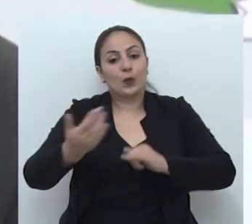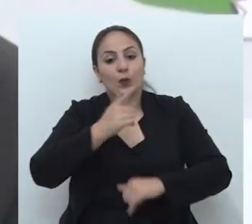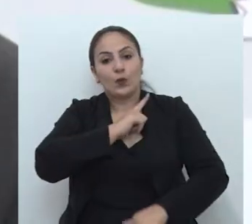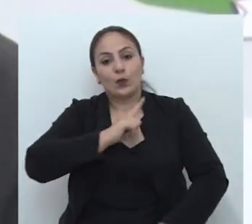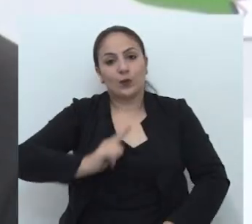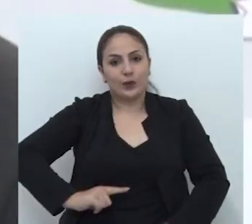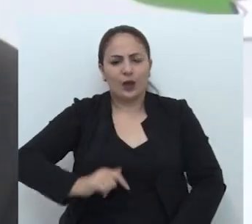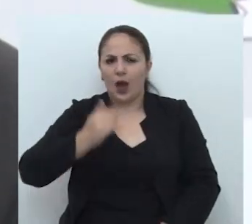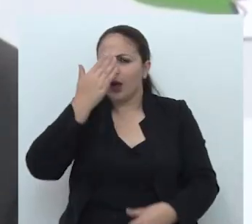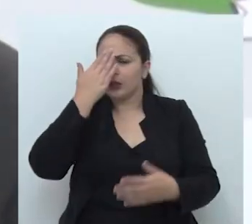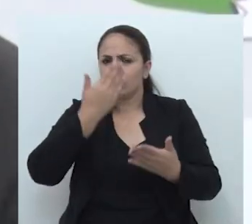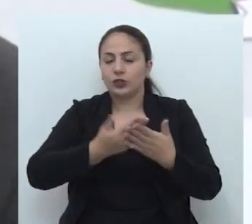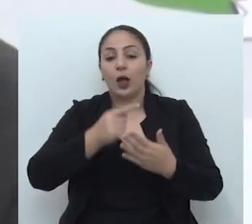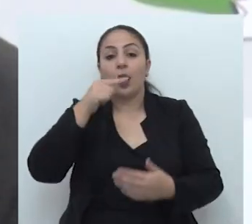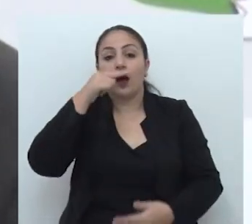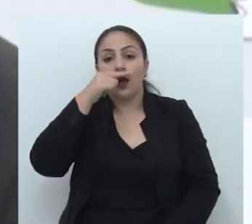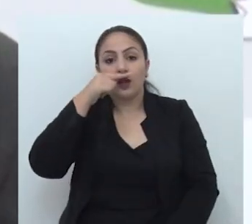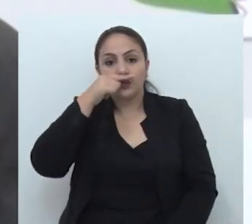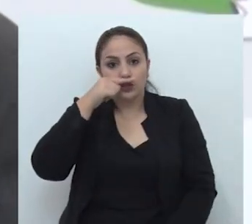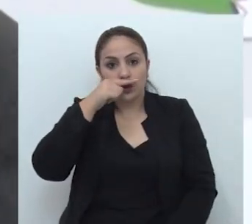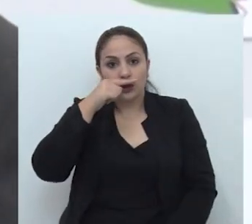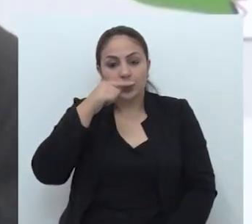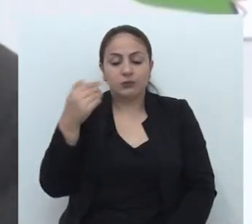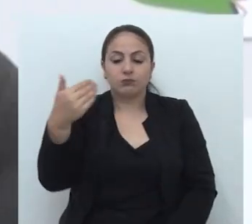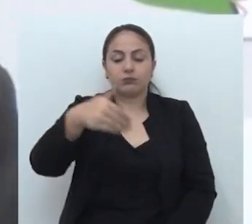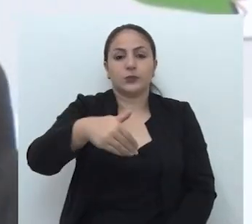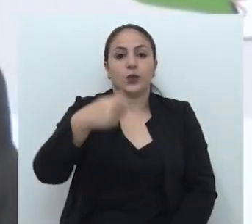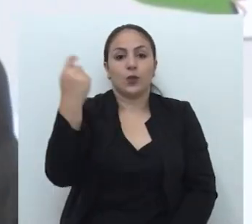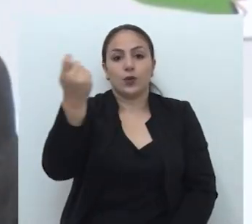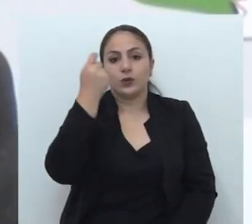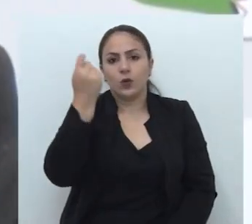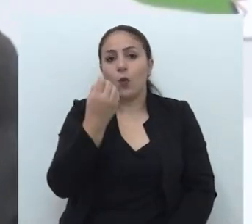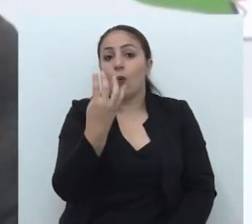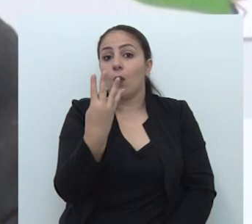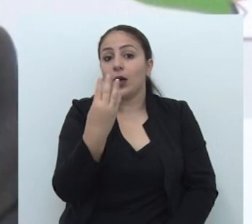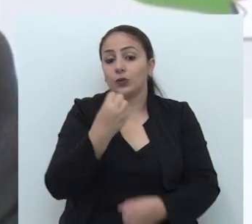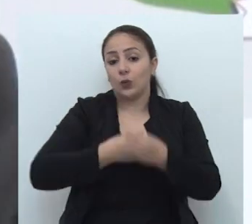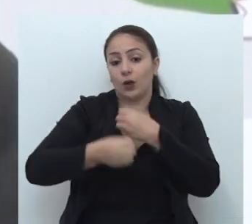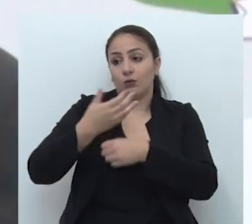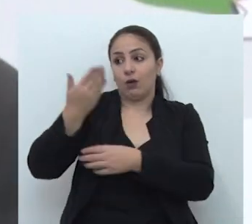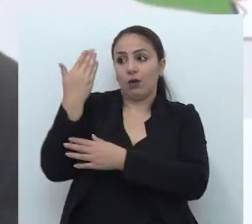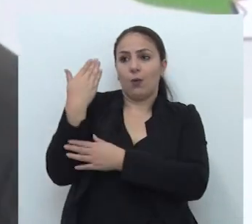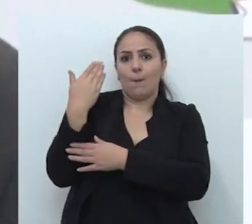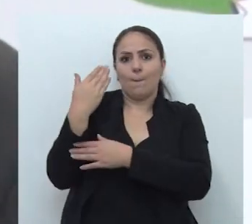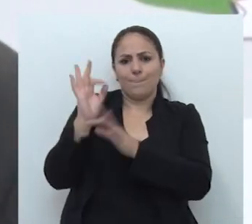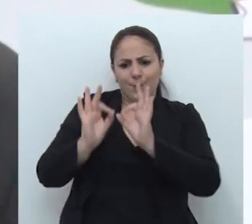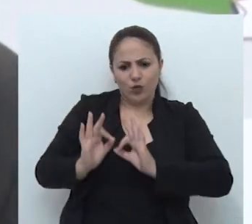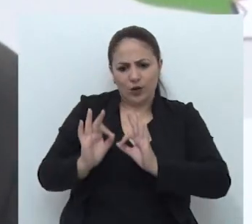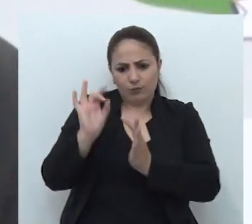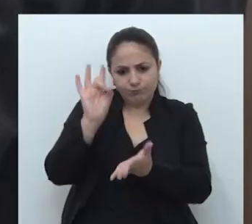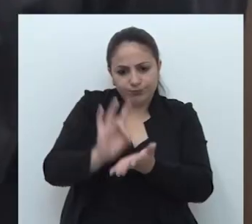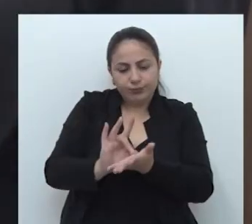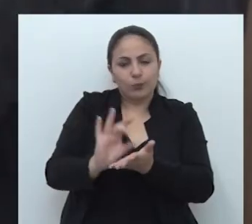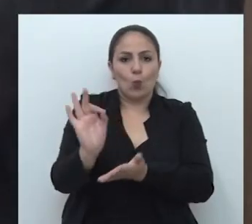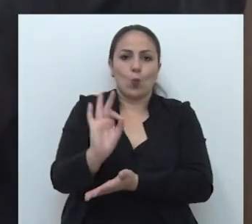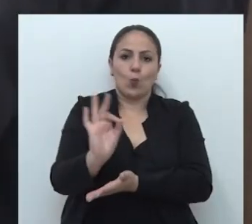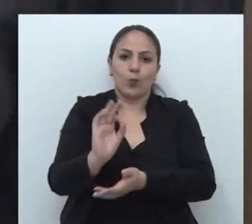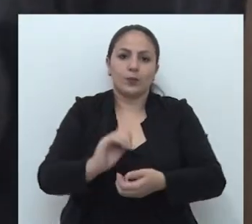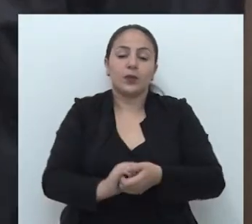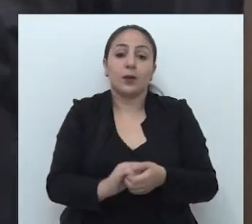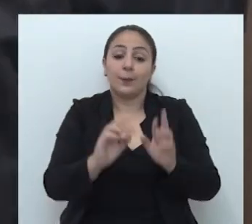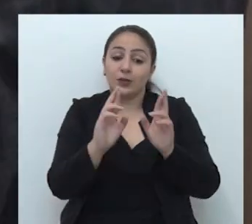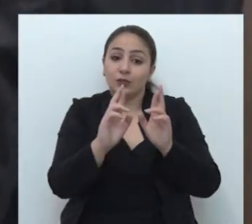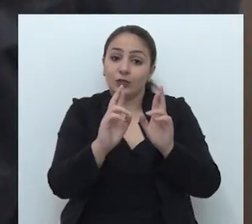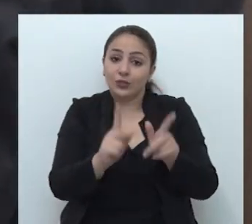governador. Ele acredita que Sartori assumiu o Rio Grande do Sul há 4 anos sem um projeto concreto, o que